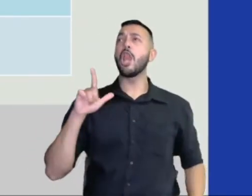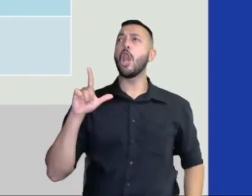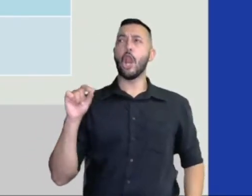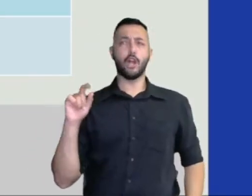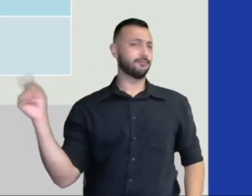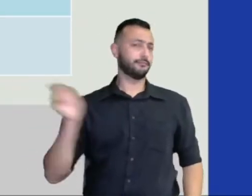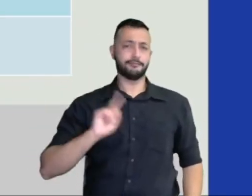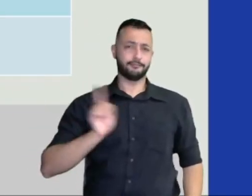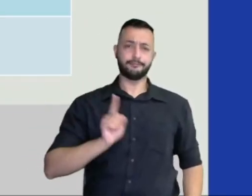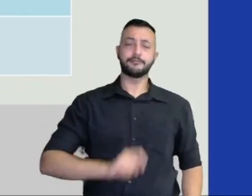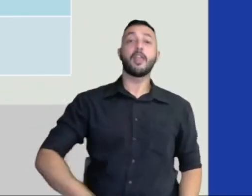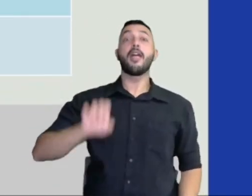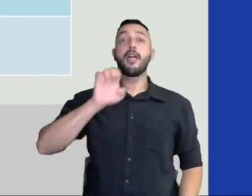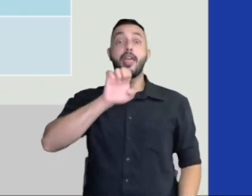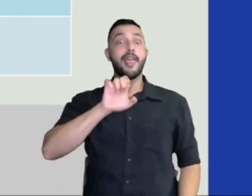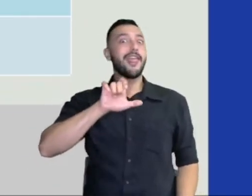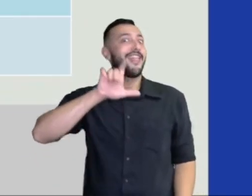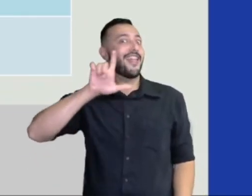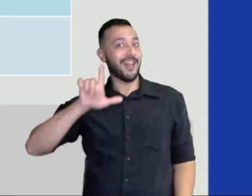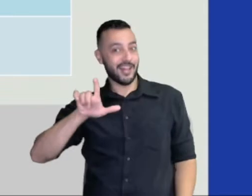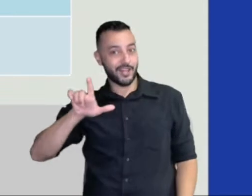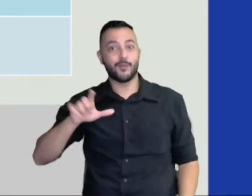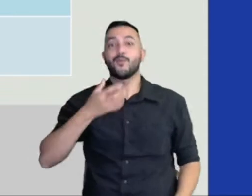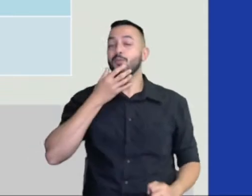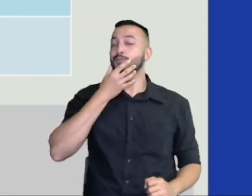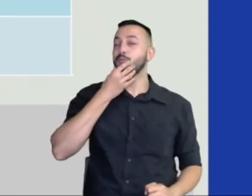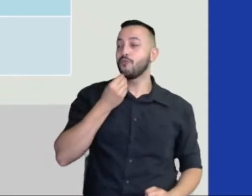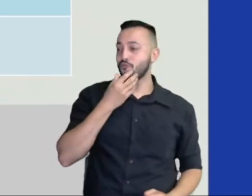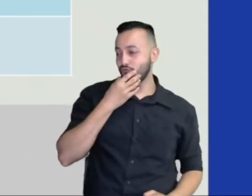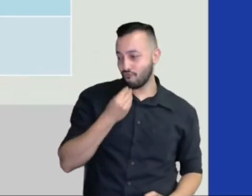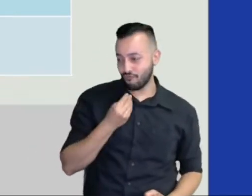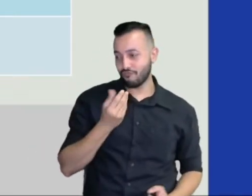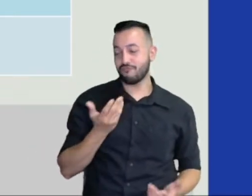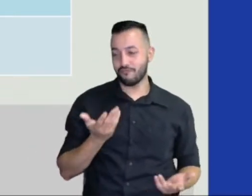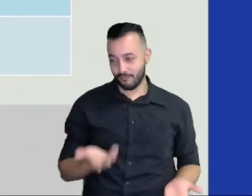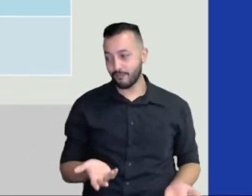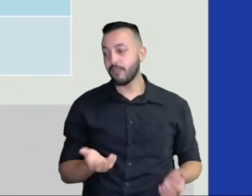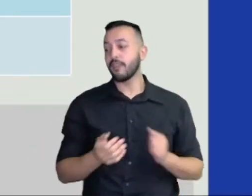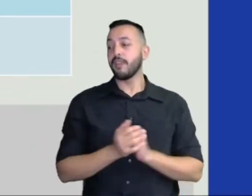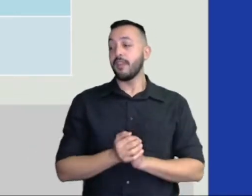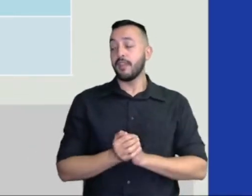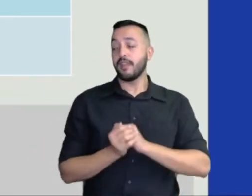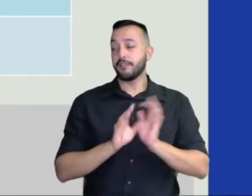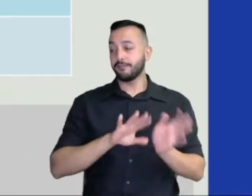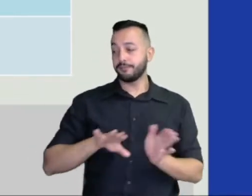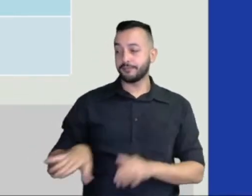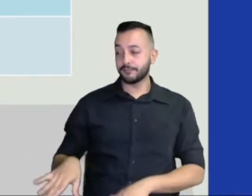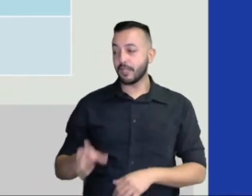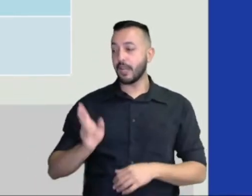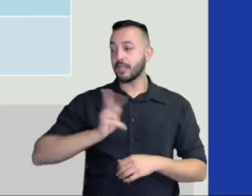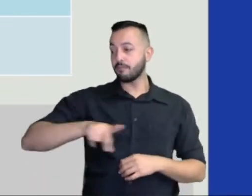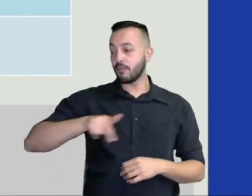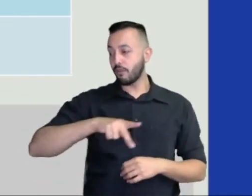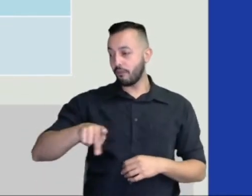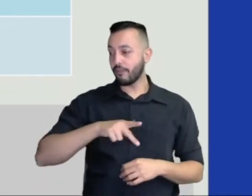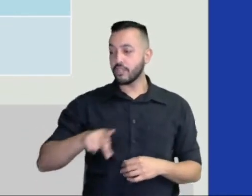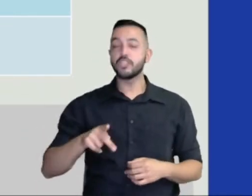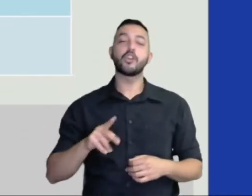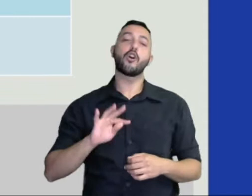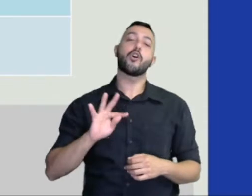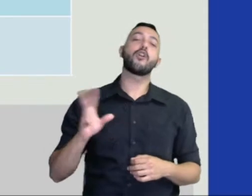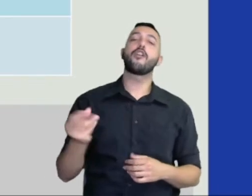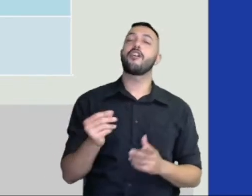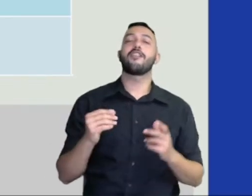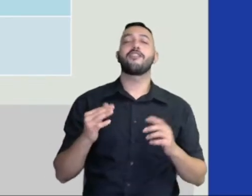bien. El chico no está bien. Las professoras estão de vacaciones.